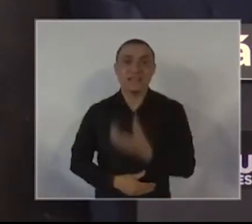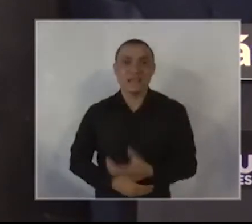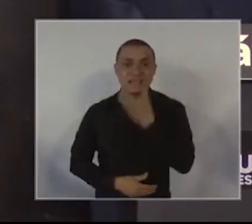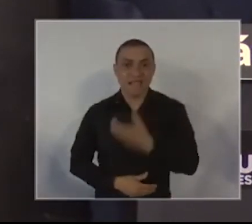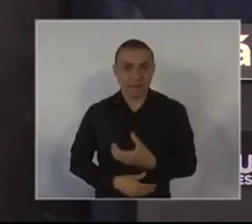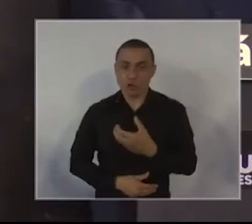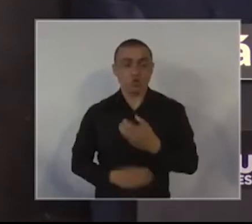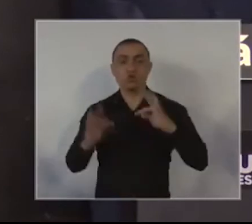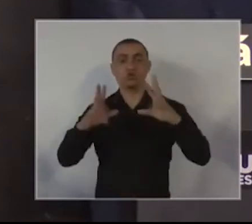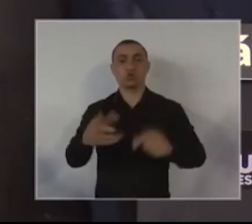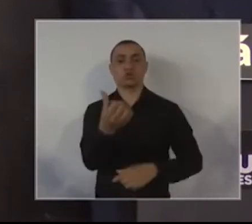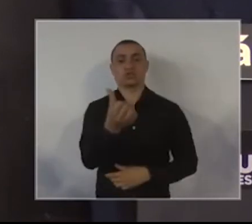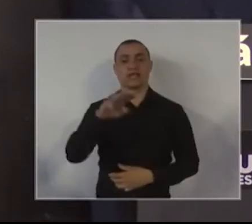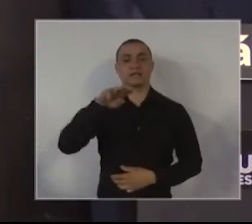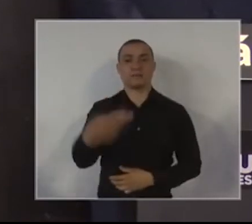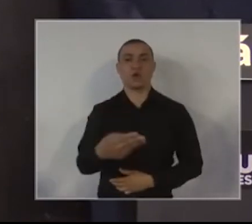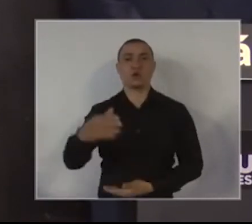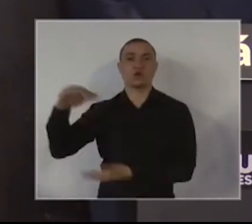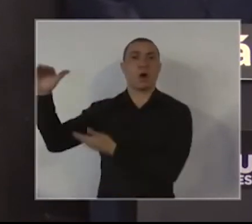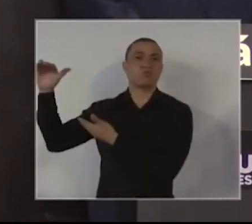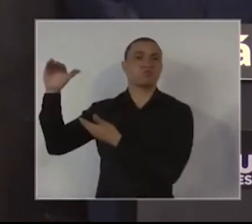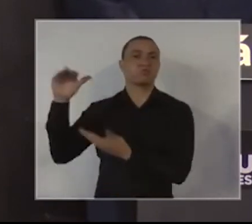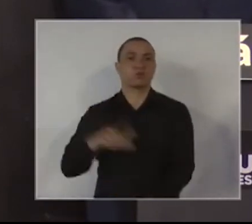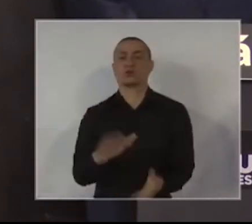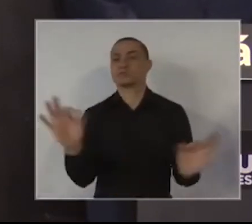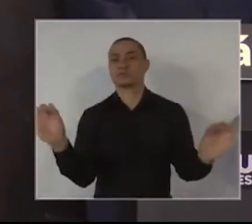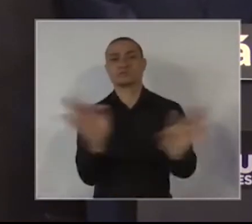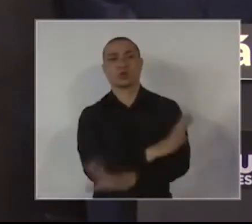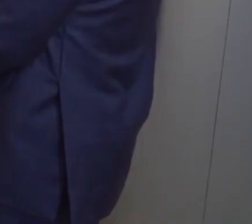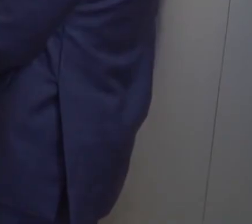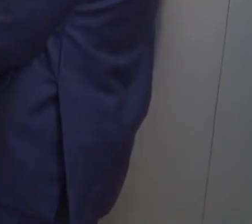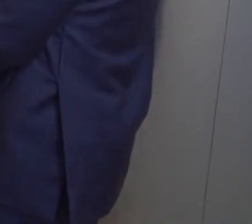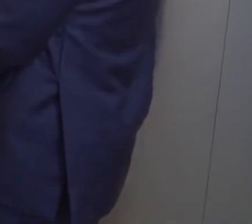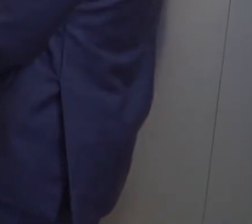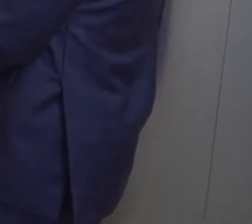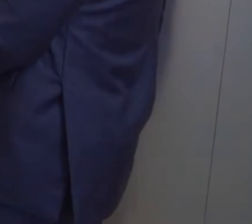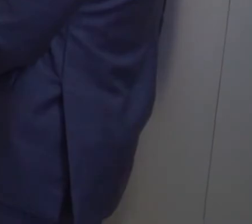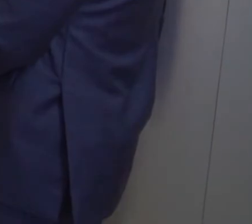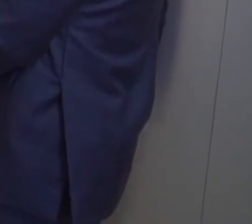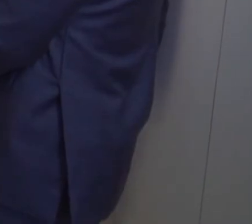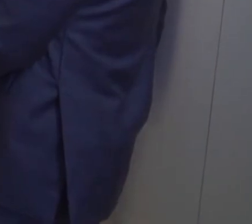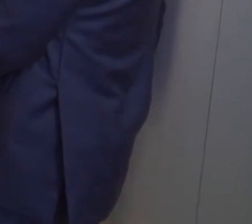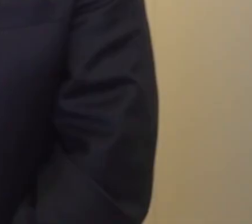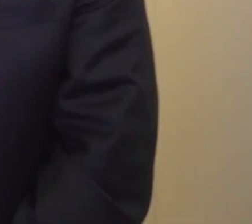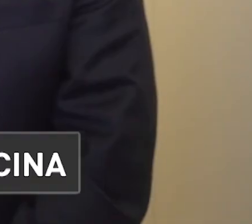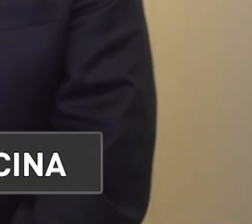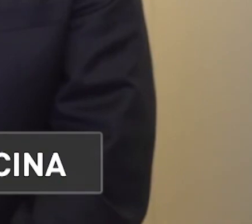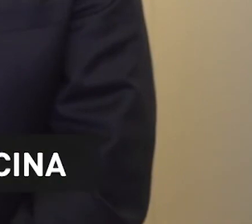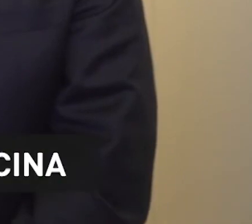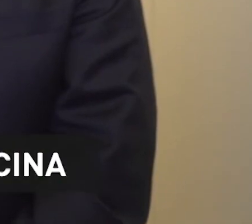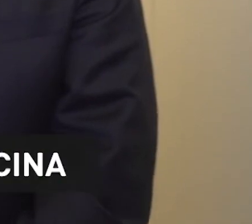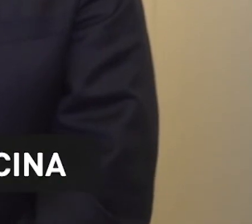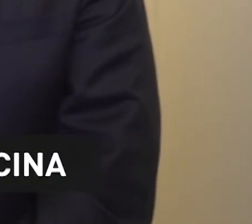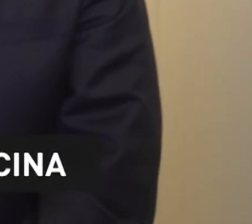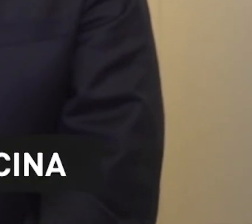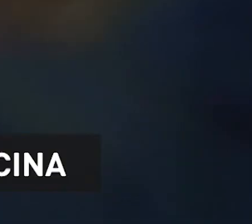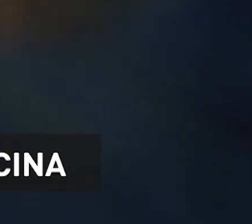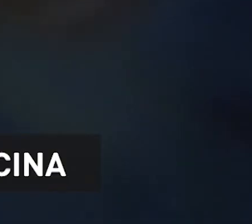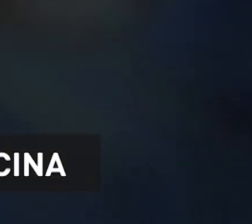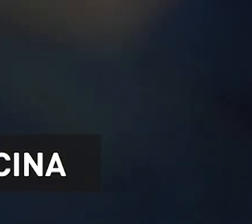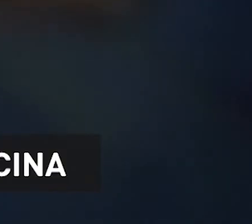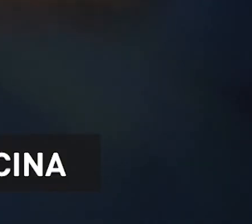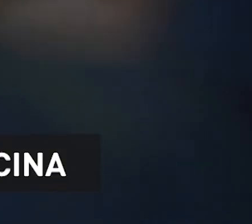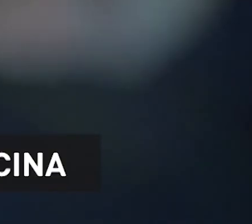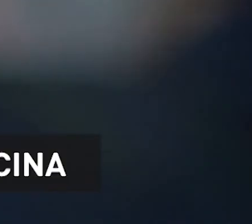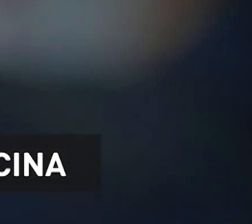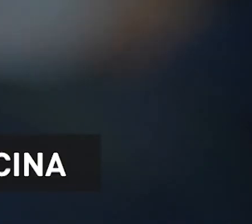teremos as 6 milhões de vacinas aqui em São Paulo. Dória ressaltou que a vacina só será liberada para o